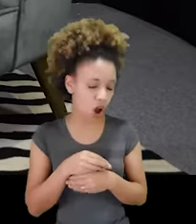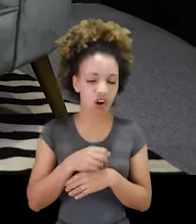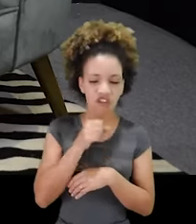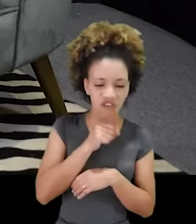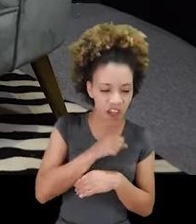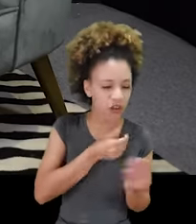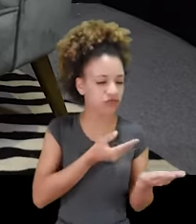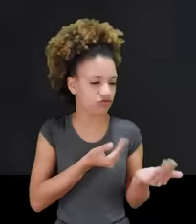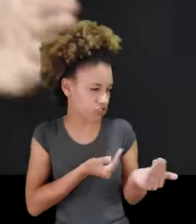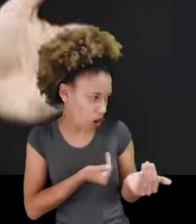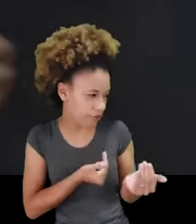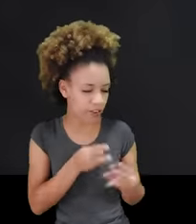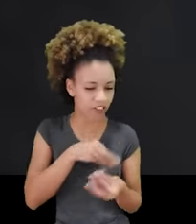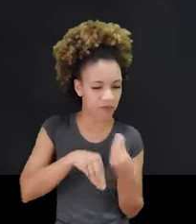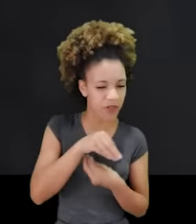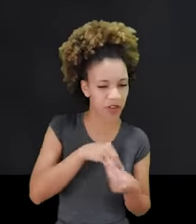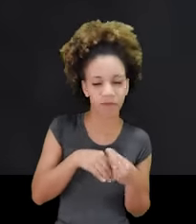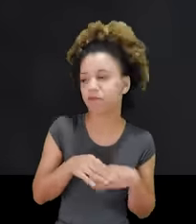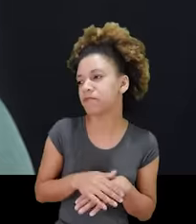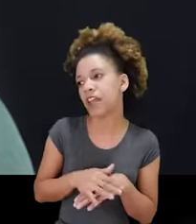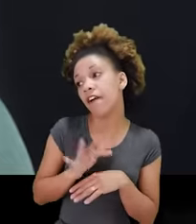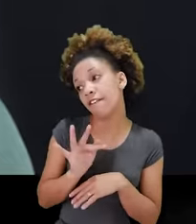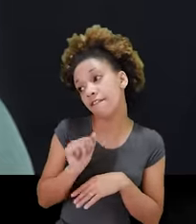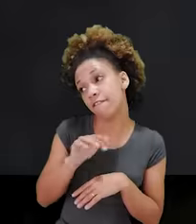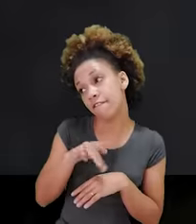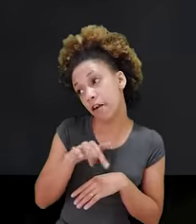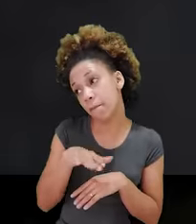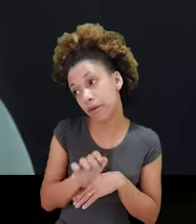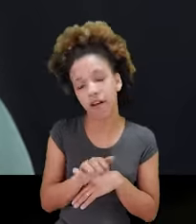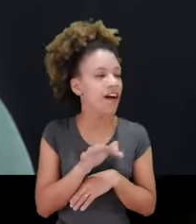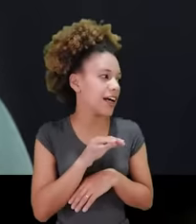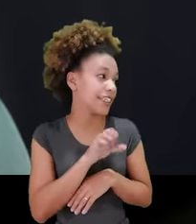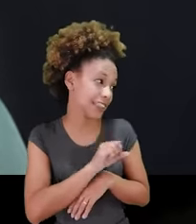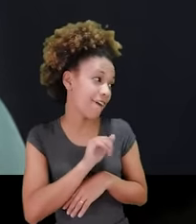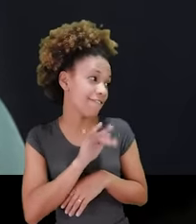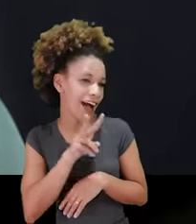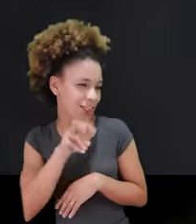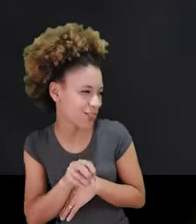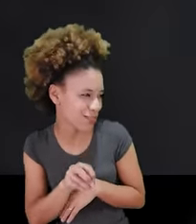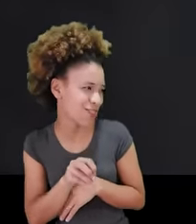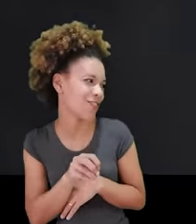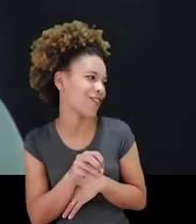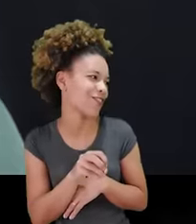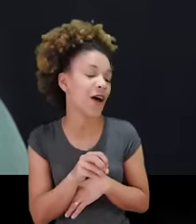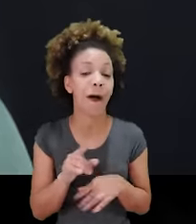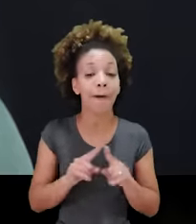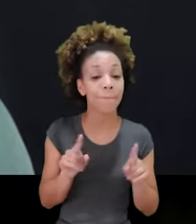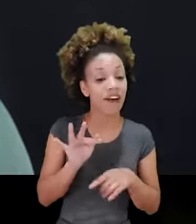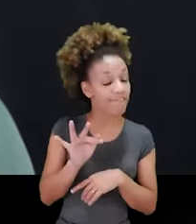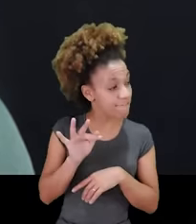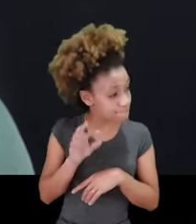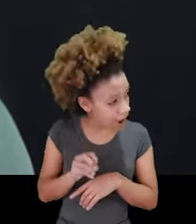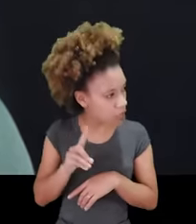velho com o jovem, aí fica... Se o fado fosse brasileiro, já era fado funk, já havia fado funk. Safado. Né? Fado safado. É, exatamente. Fado safado. Mas aqui tem um fado